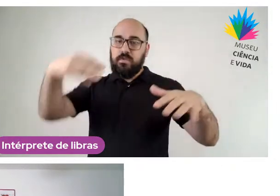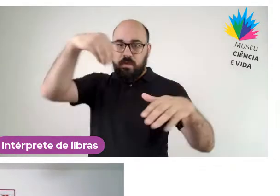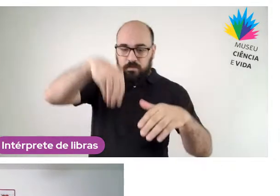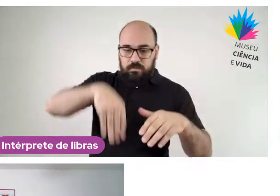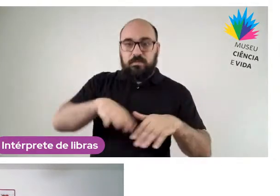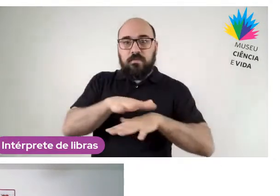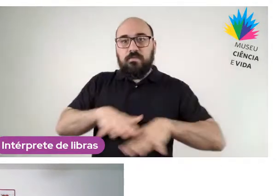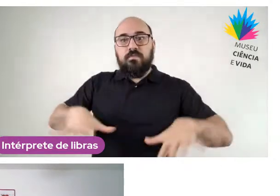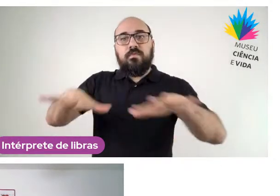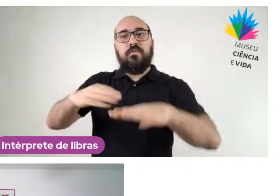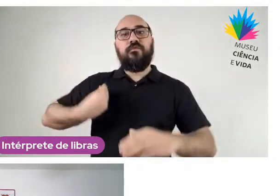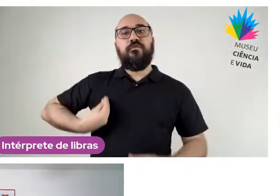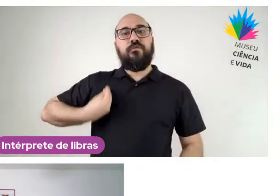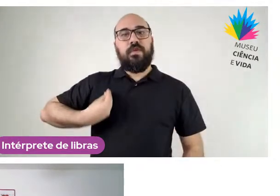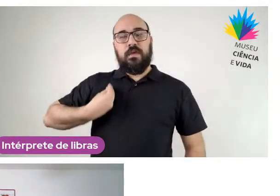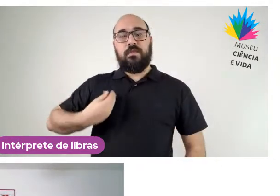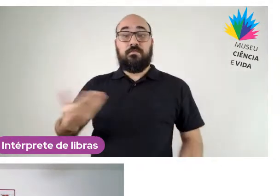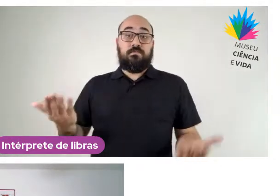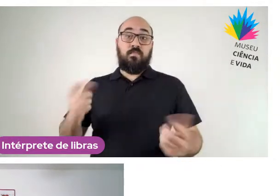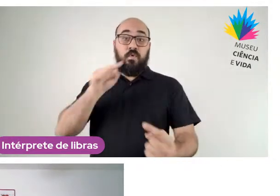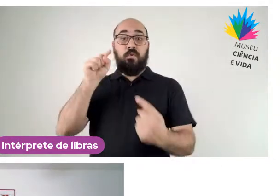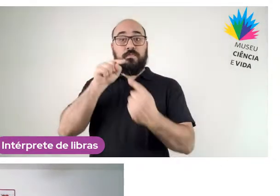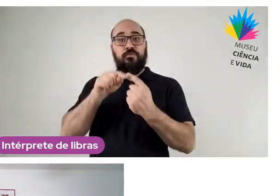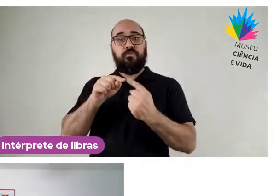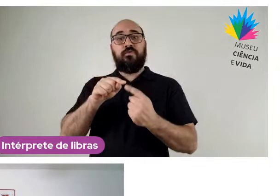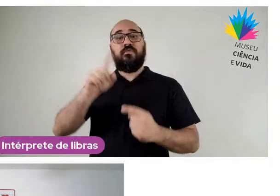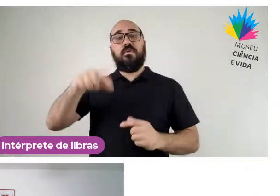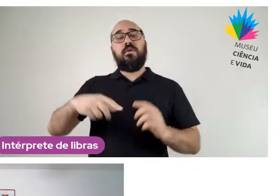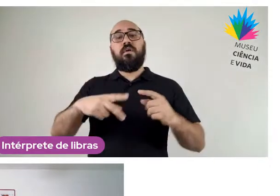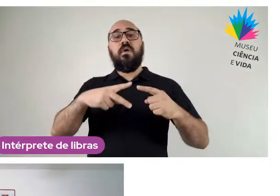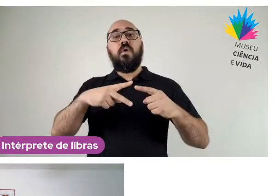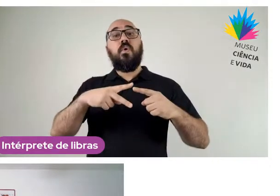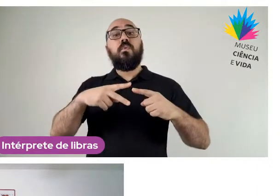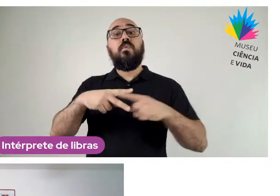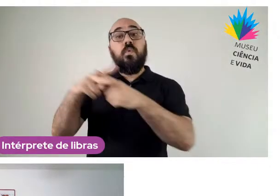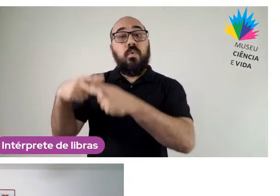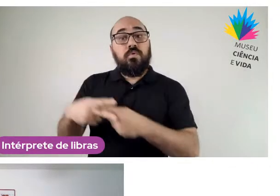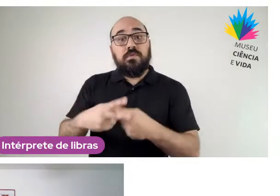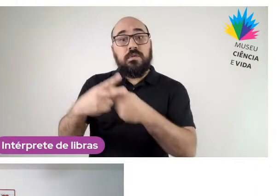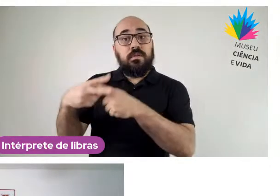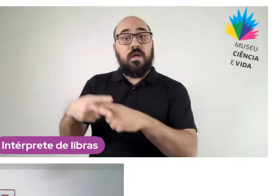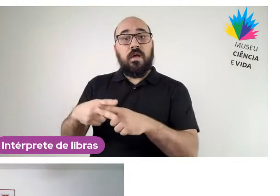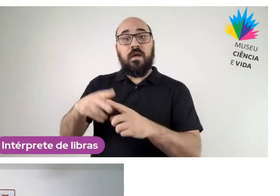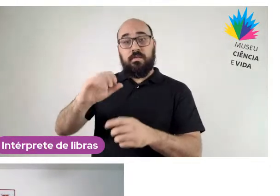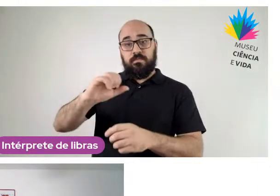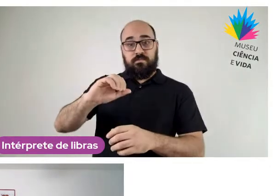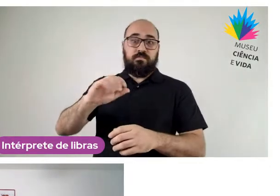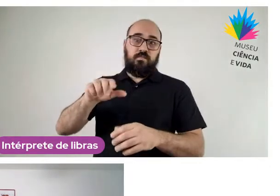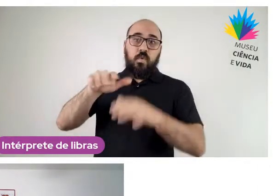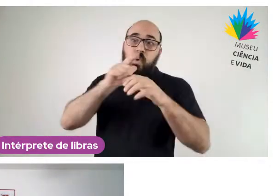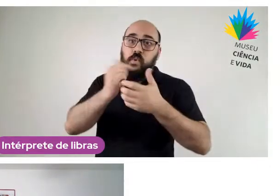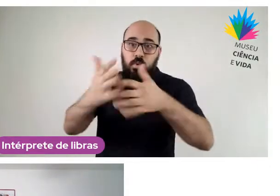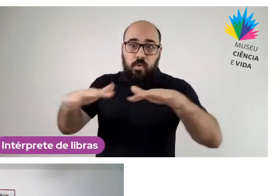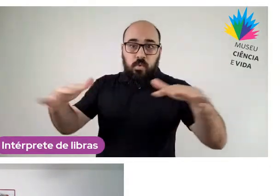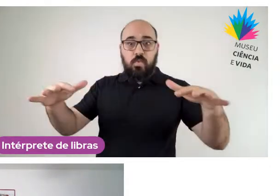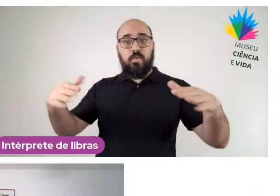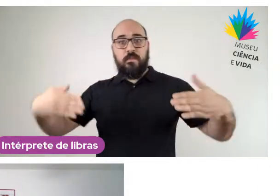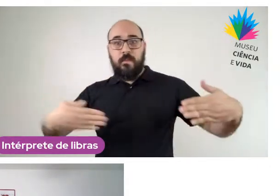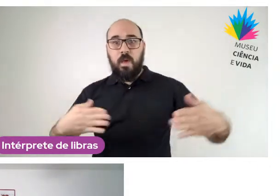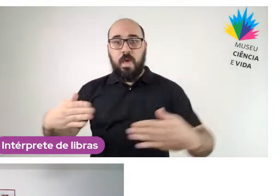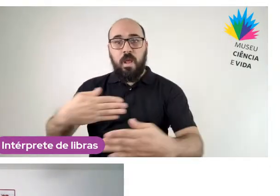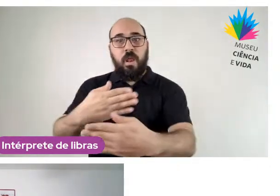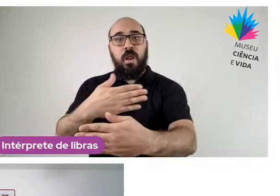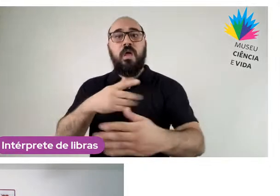ODS, ele tem como objetivo conservar e usar de forma sustentável os oceanos, os mares e os recursos